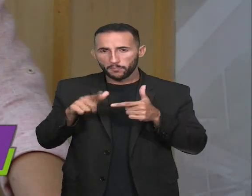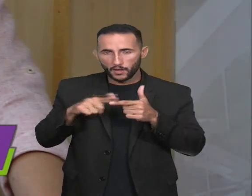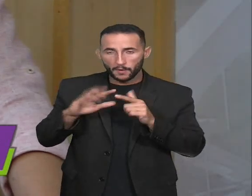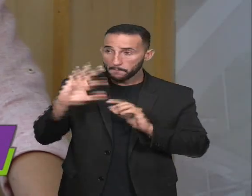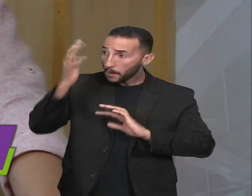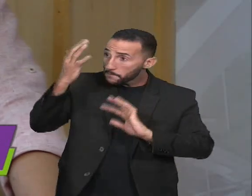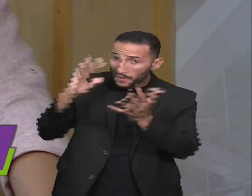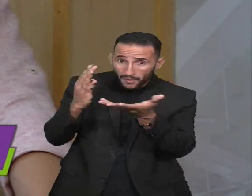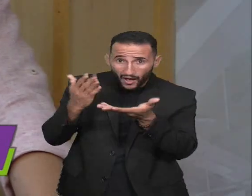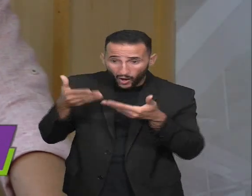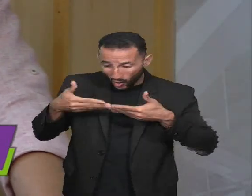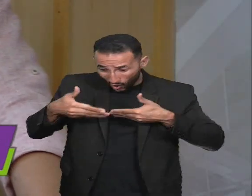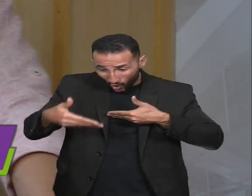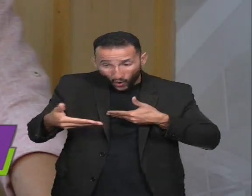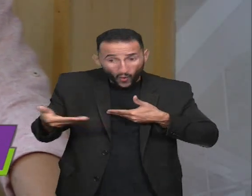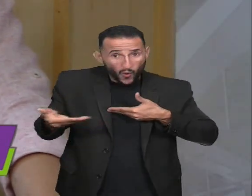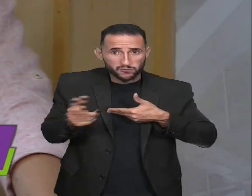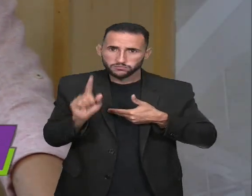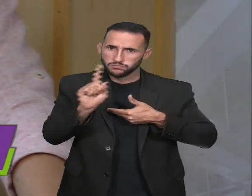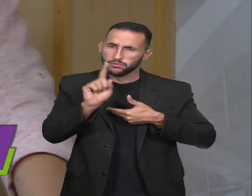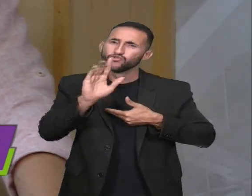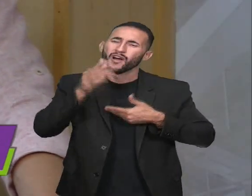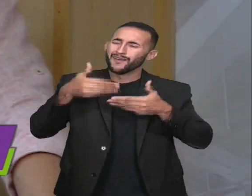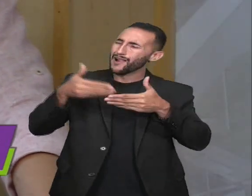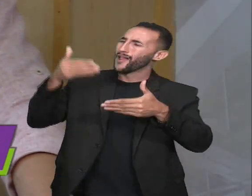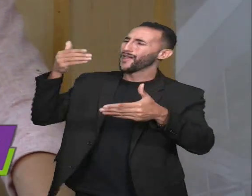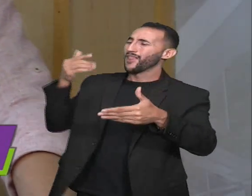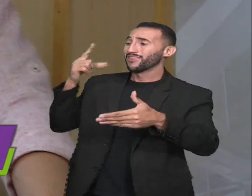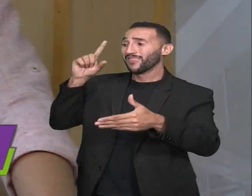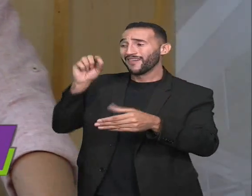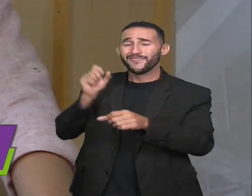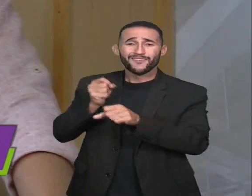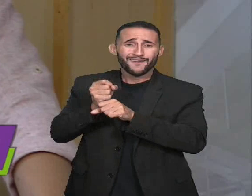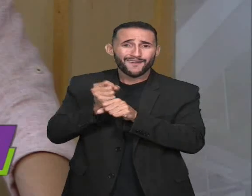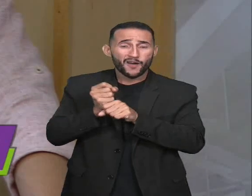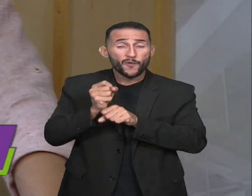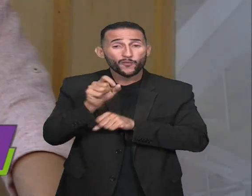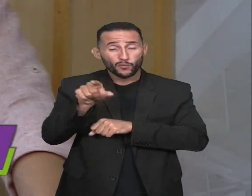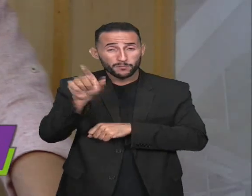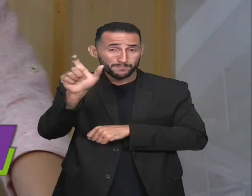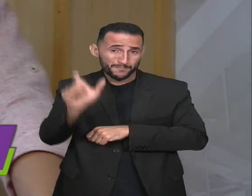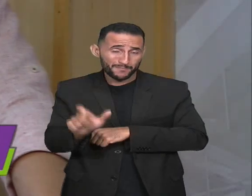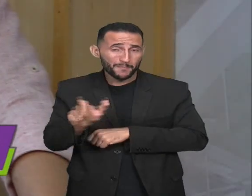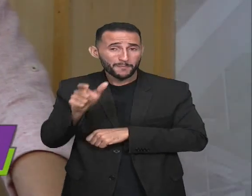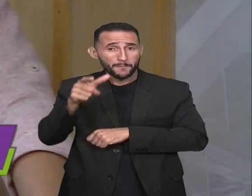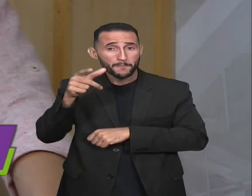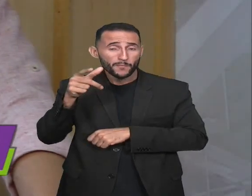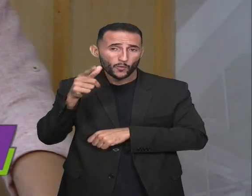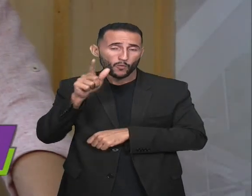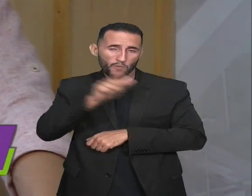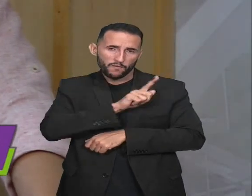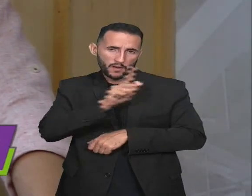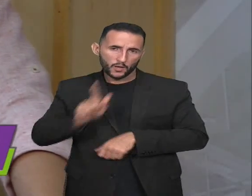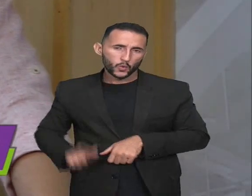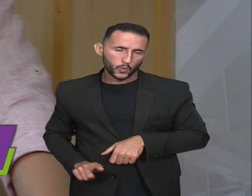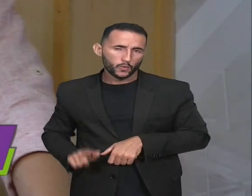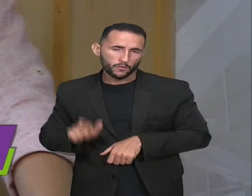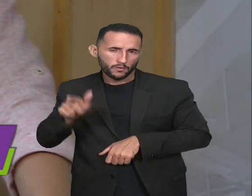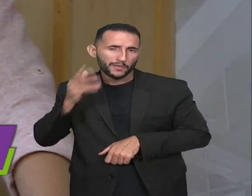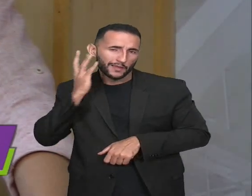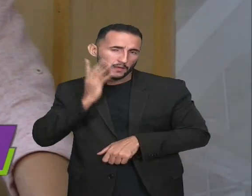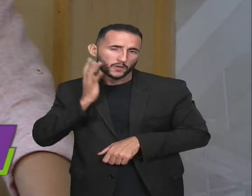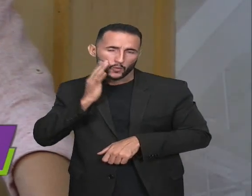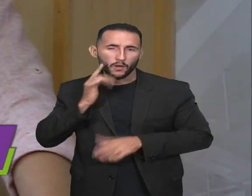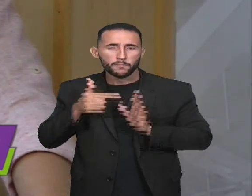anos e a sensibilidade do governador ele vem demonstrando com o trabalho e o trabalho ele tá se mostrando